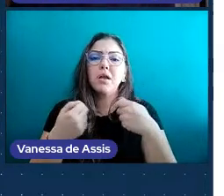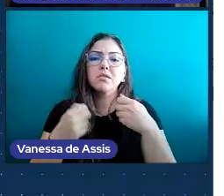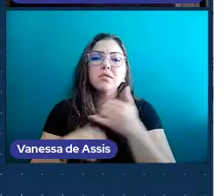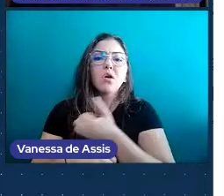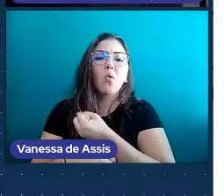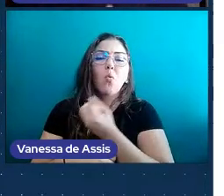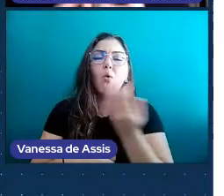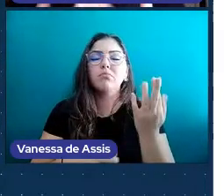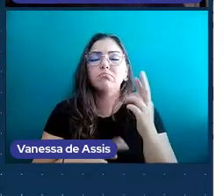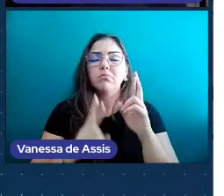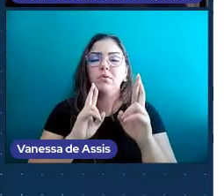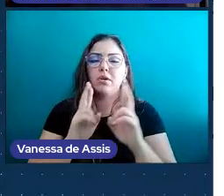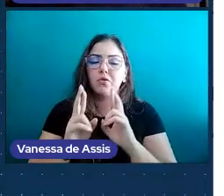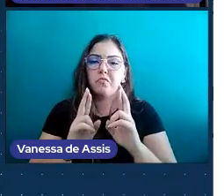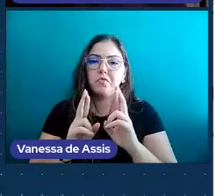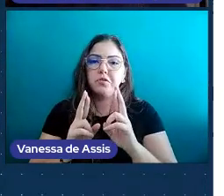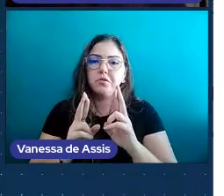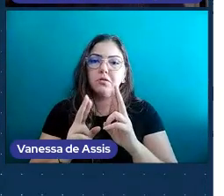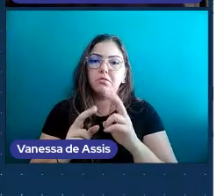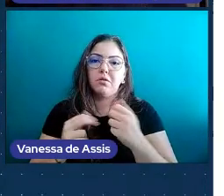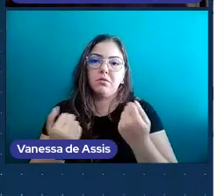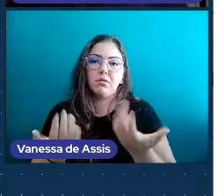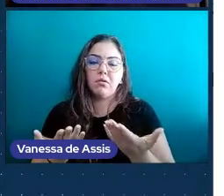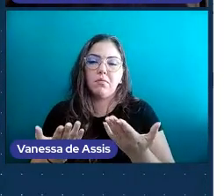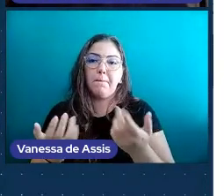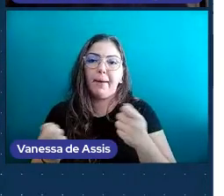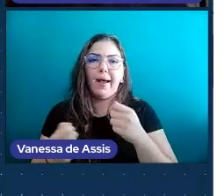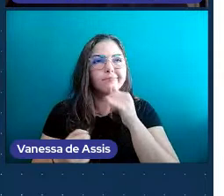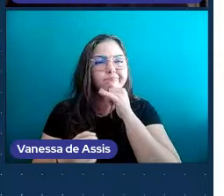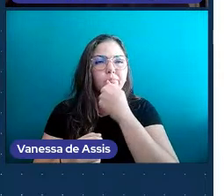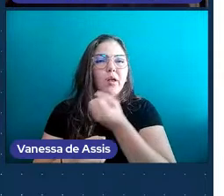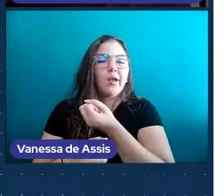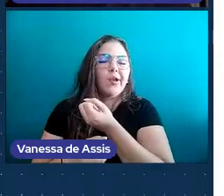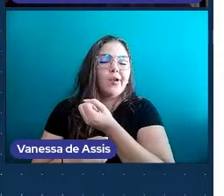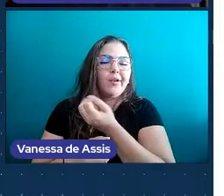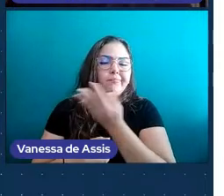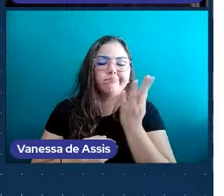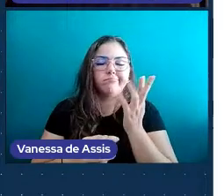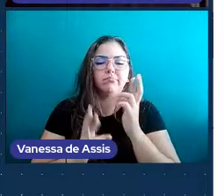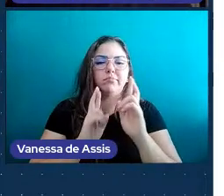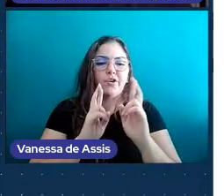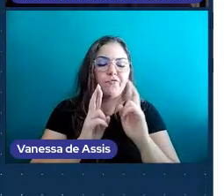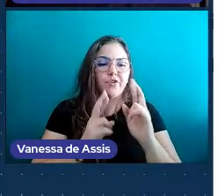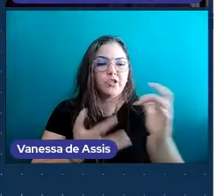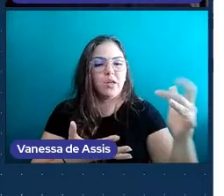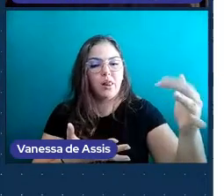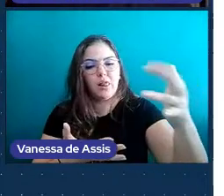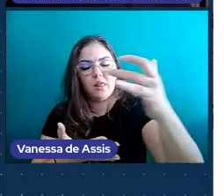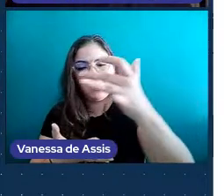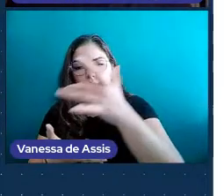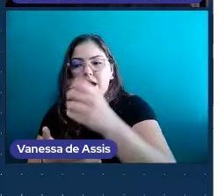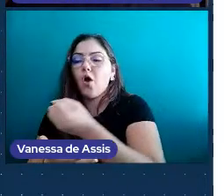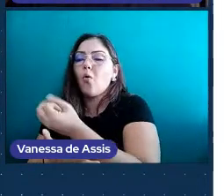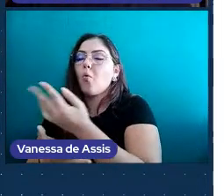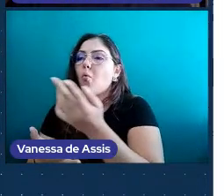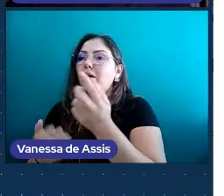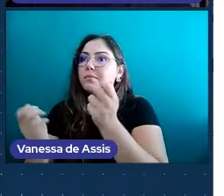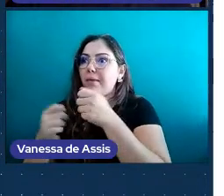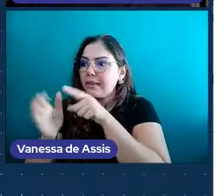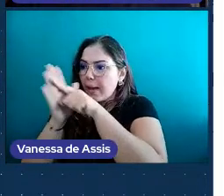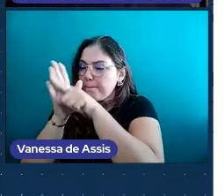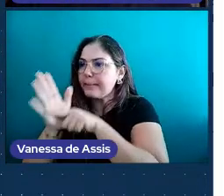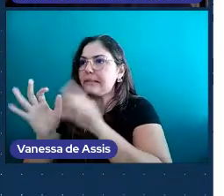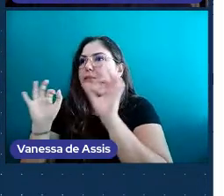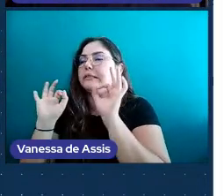de participantes para chegar a conclusões na minha pesquisa. Não temos consenso, como quase tudo na pesquisa